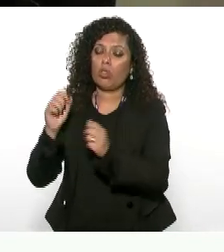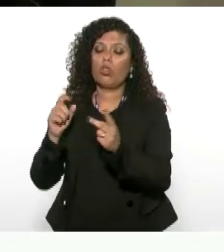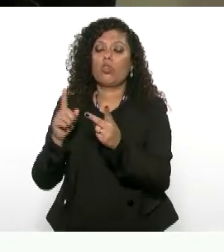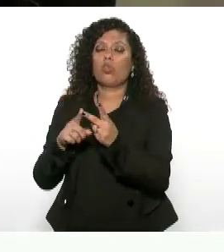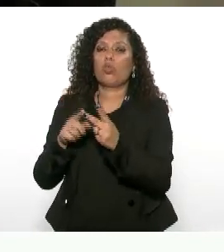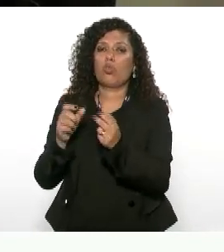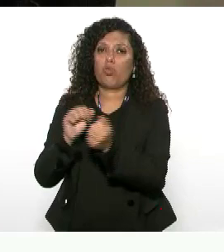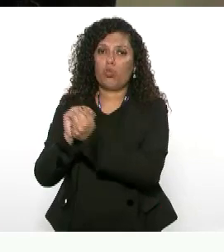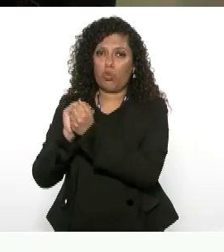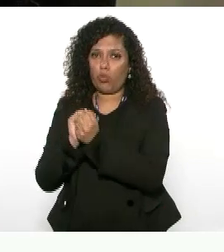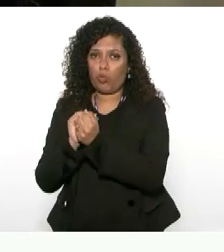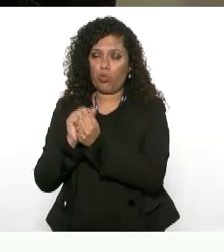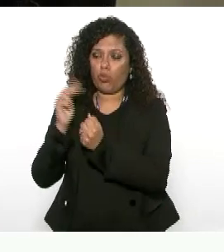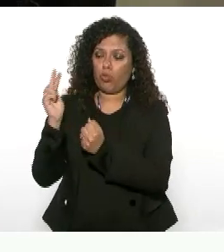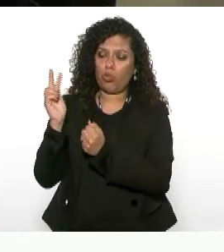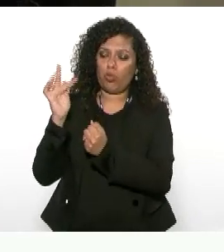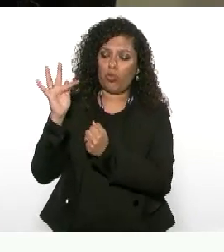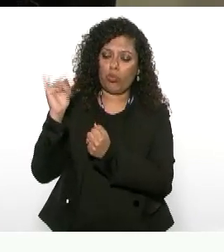ser